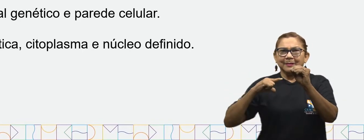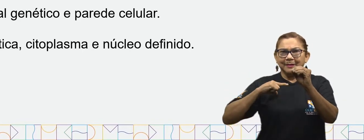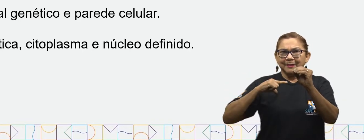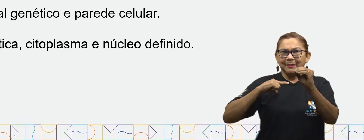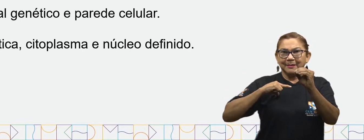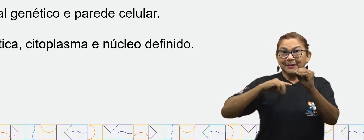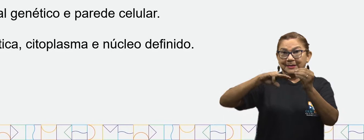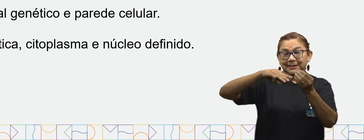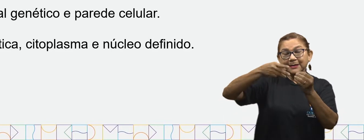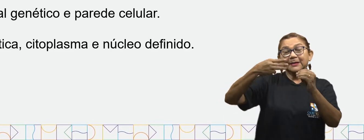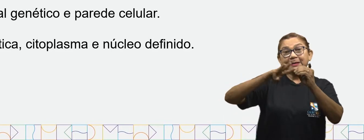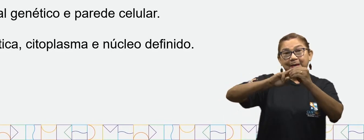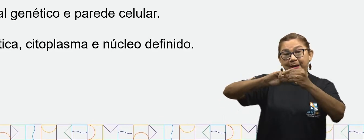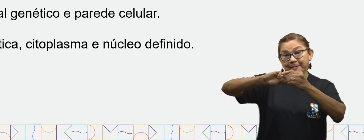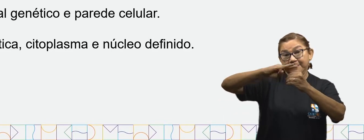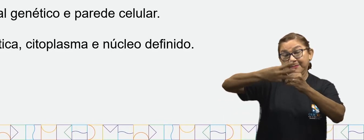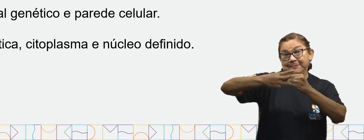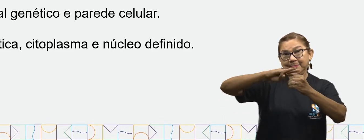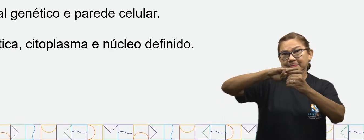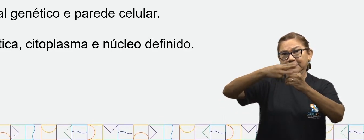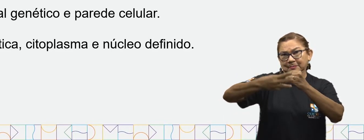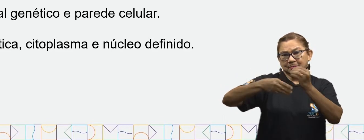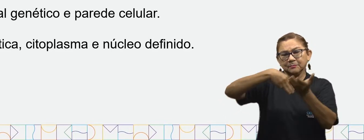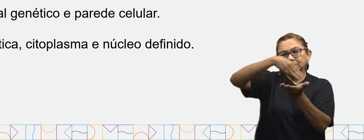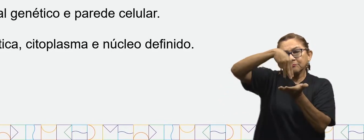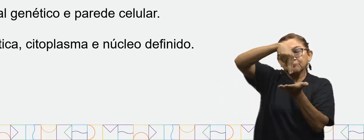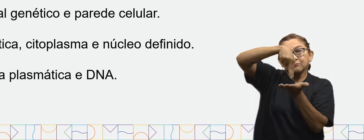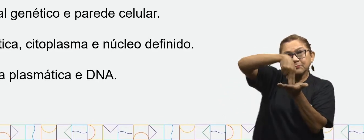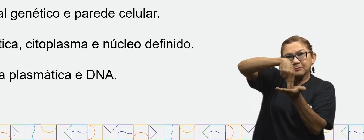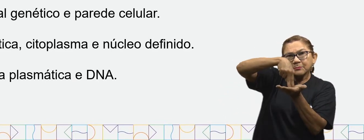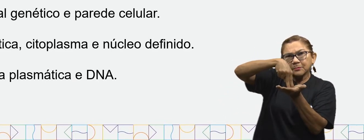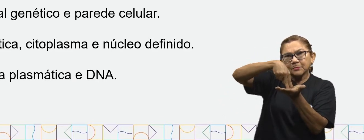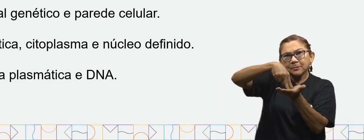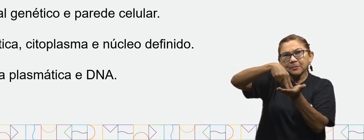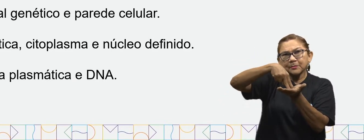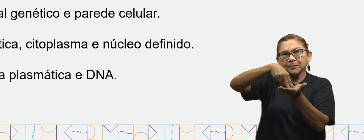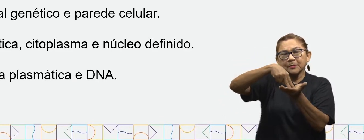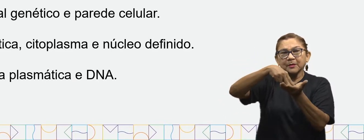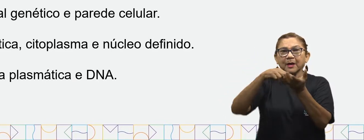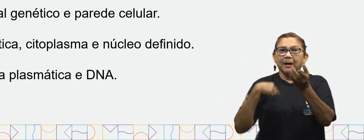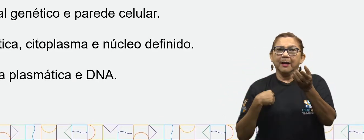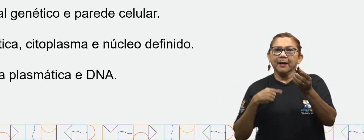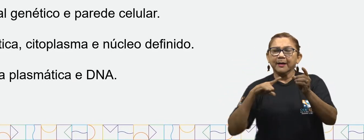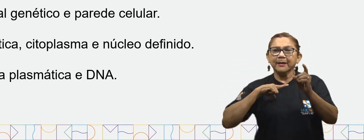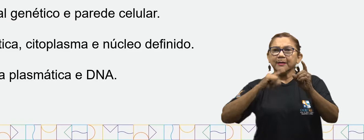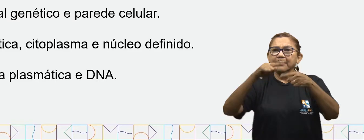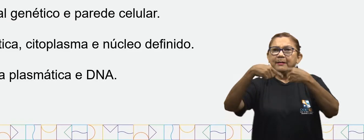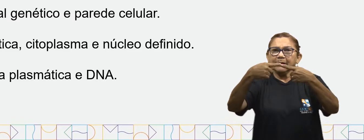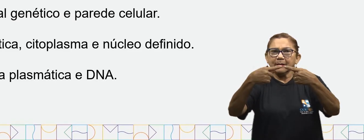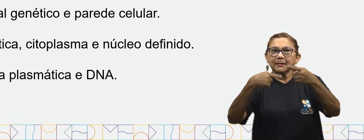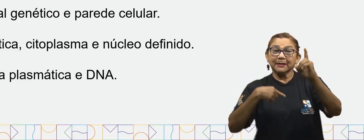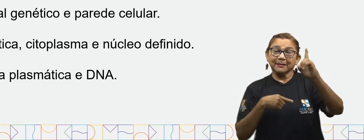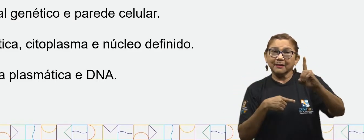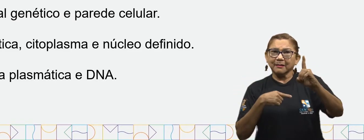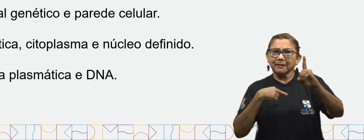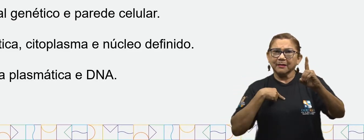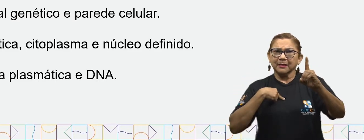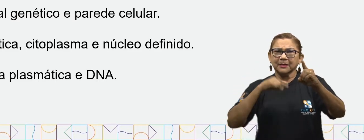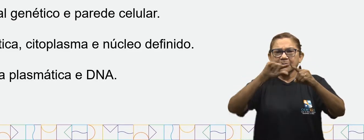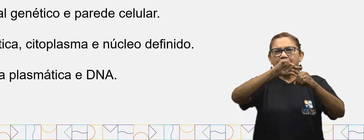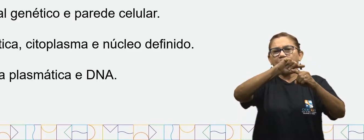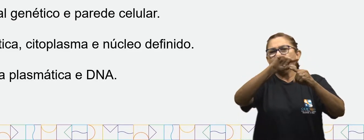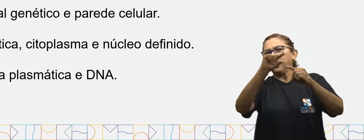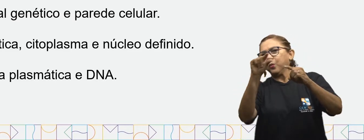membrana plasmática, citoplasma e núcleo definido. Letra D, cápsula, membrana plasmática